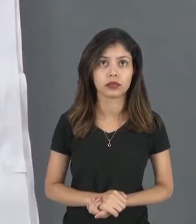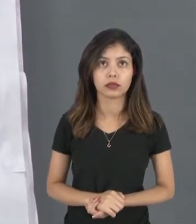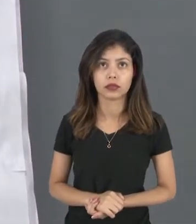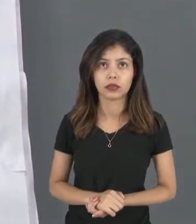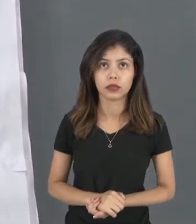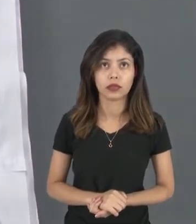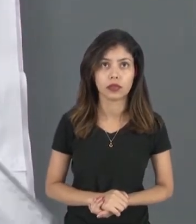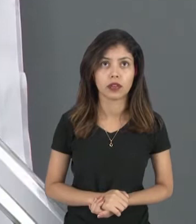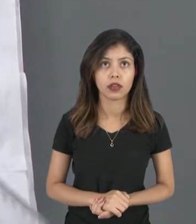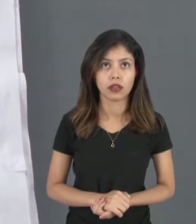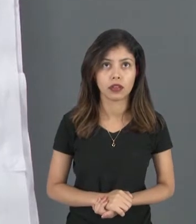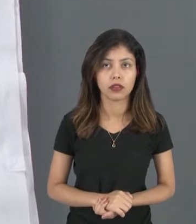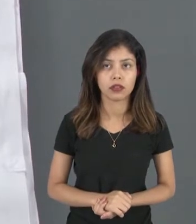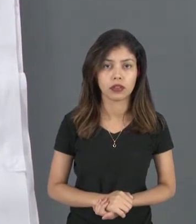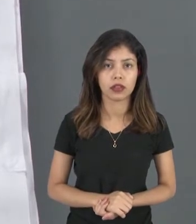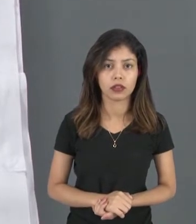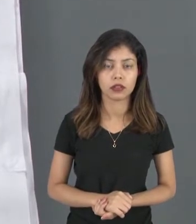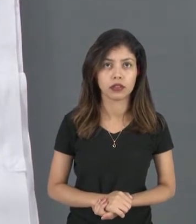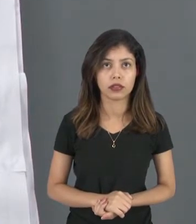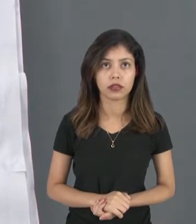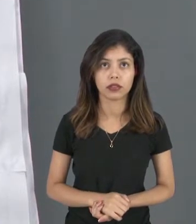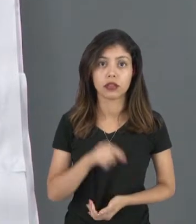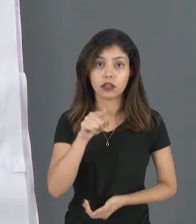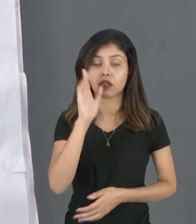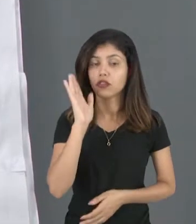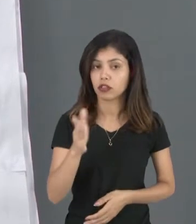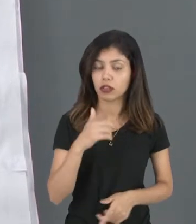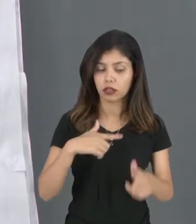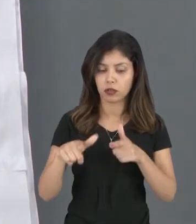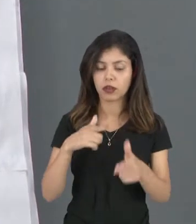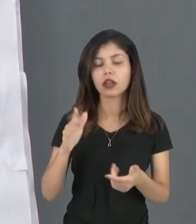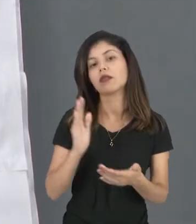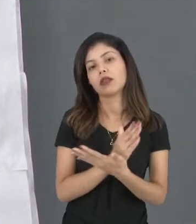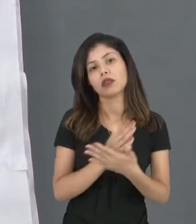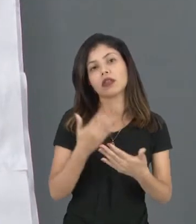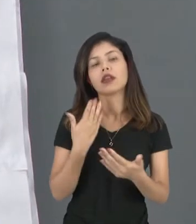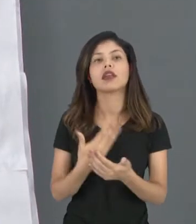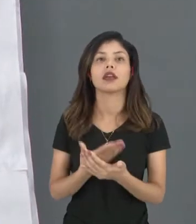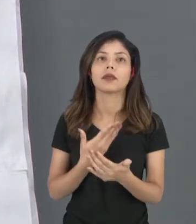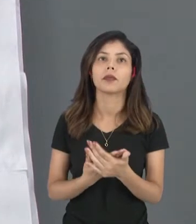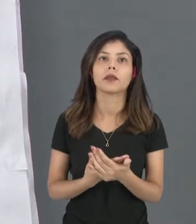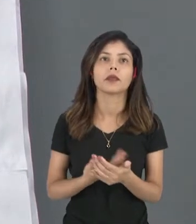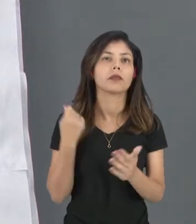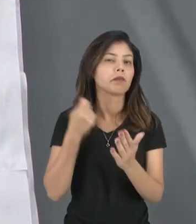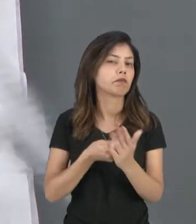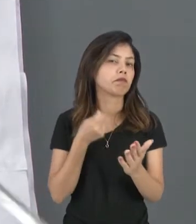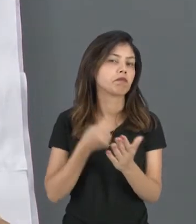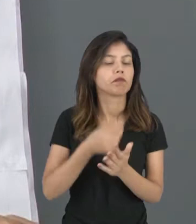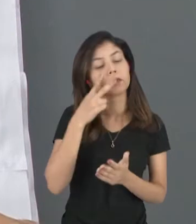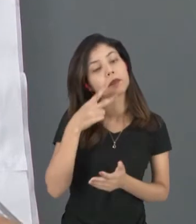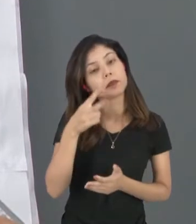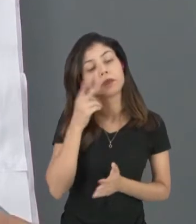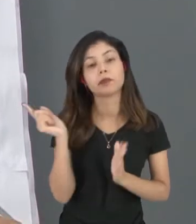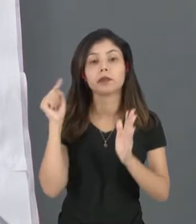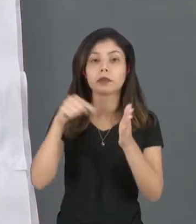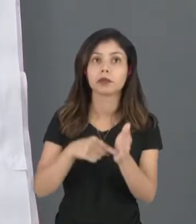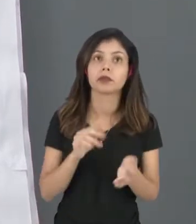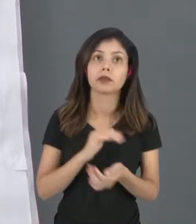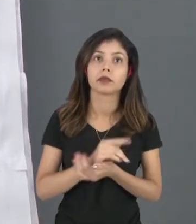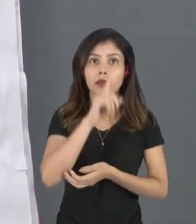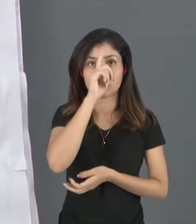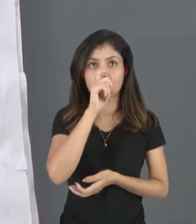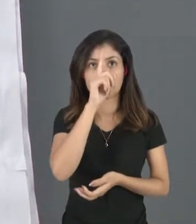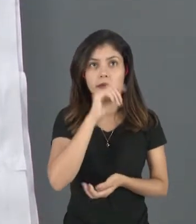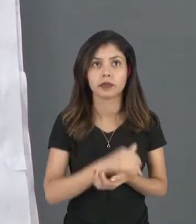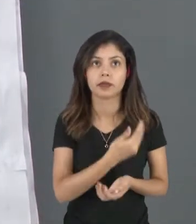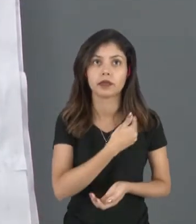charge, que foi um dos gêneros que nós já trabalhamos em algumas aulas, para que reforça esse ponto de vista sobre o hospital público aqui, ó.